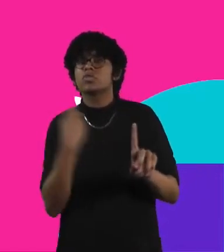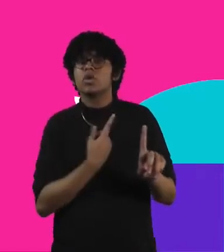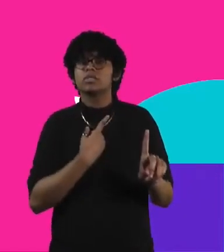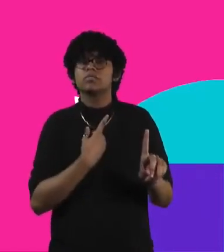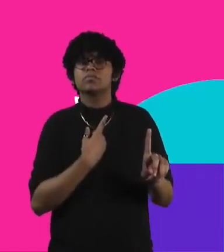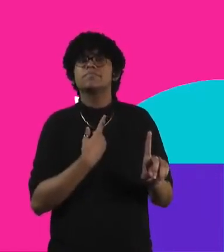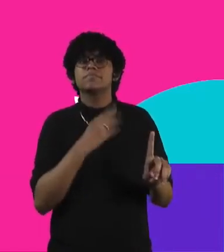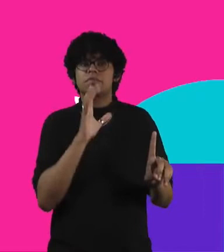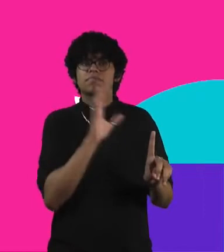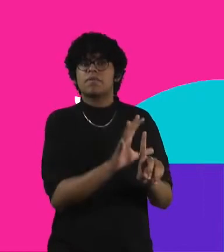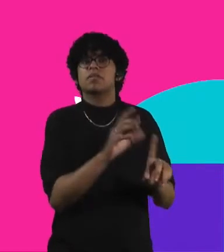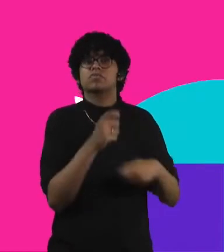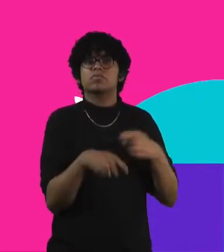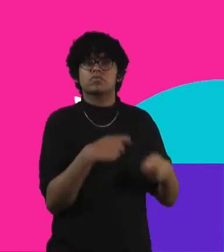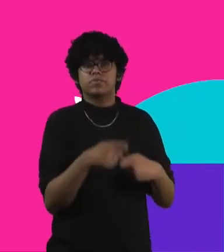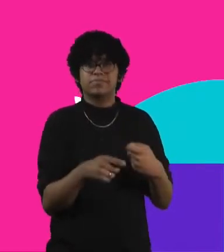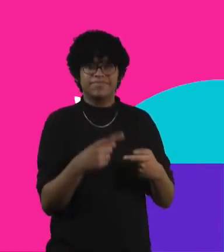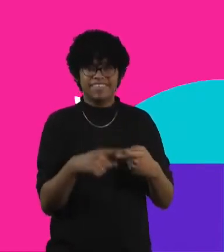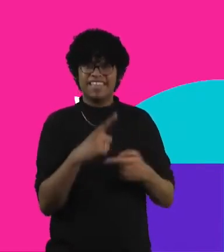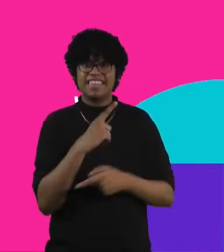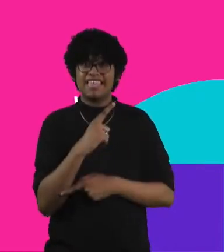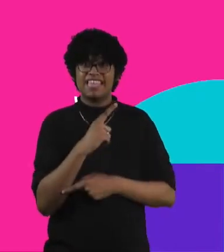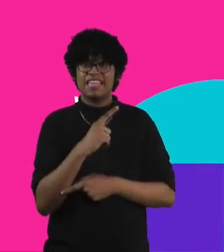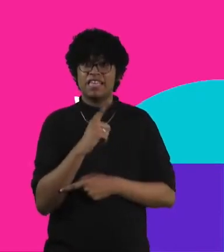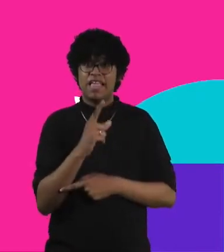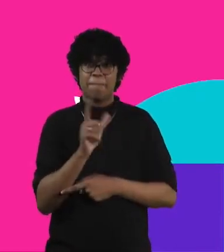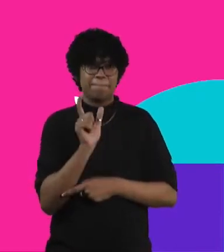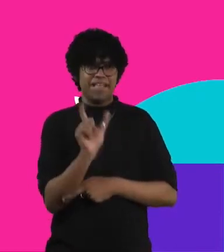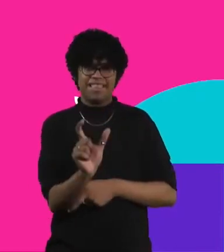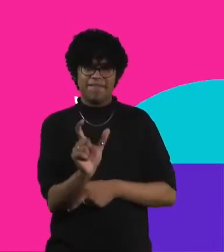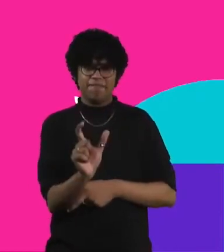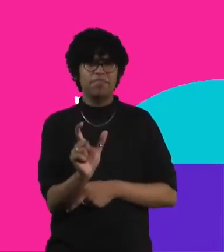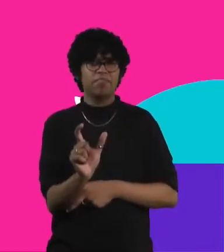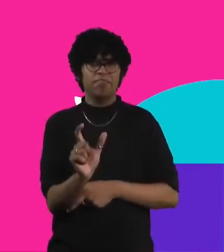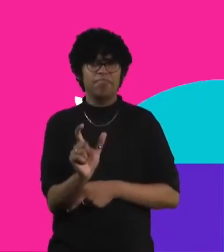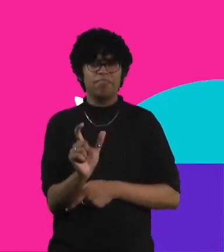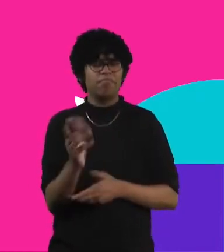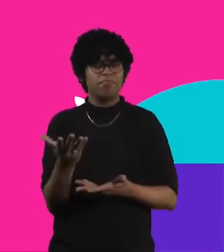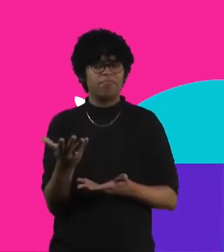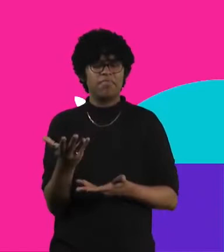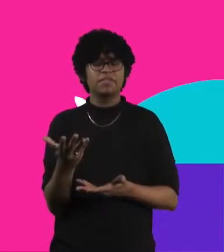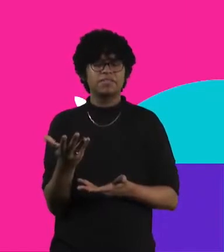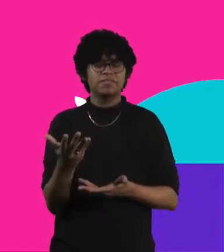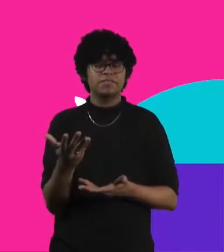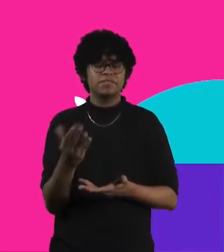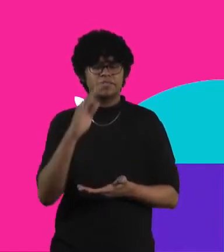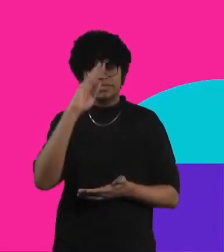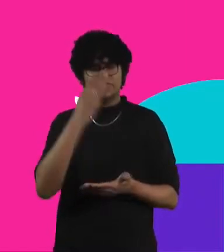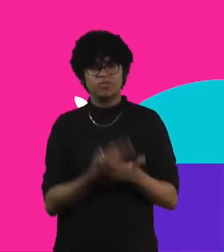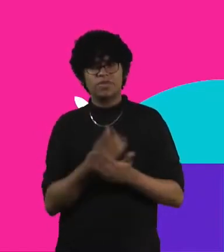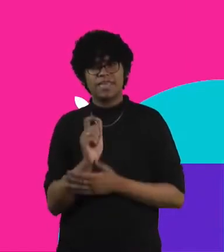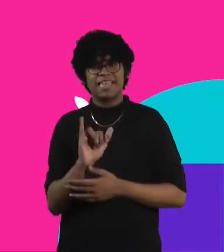impacto. Porque existe hoje um uso muito exagerado da palavra, né? E a gente acredita que se tudo, né, for